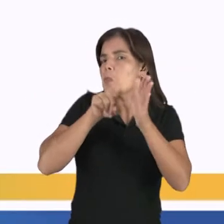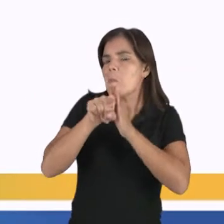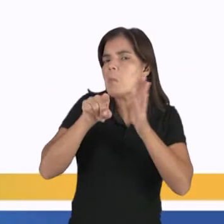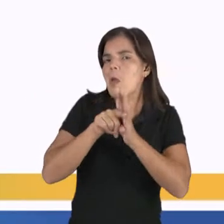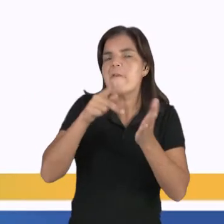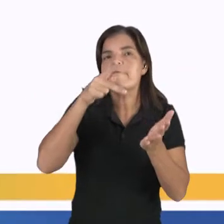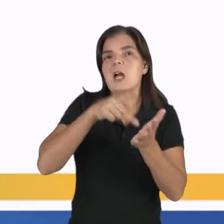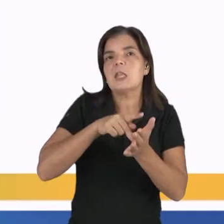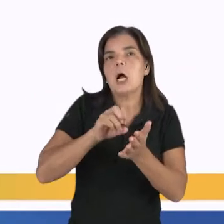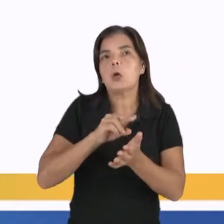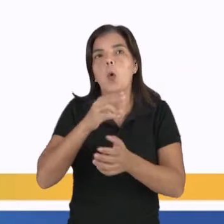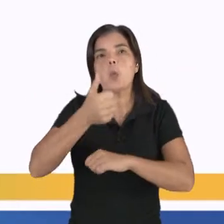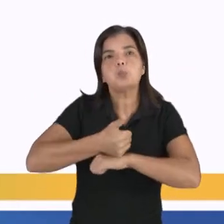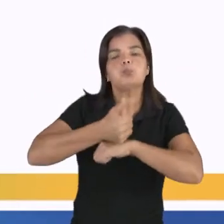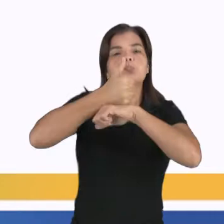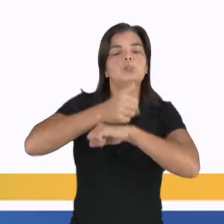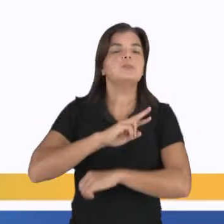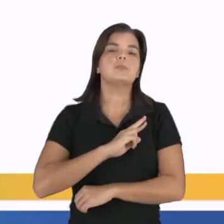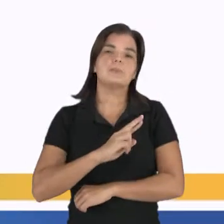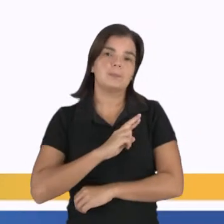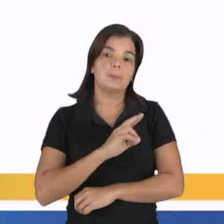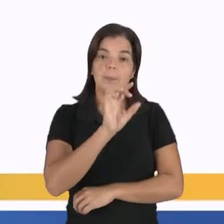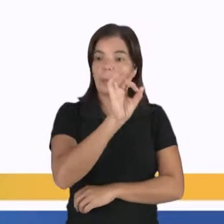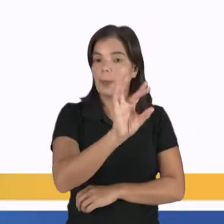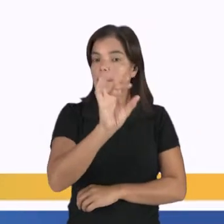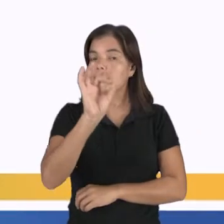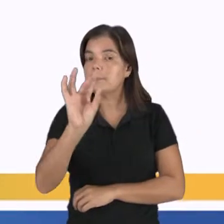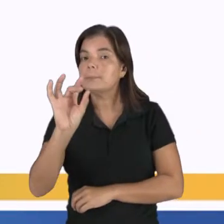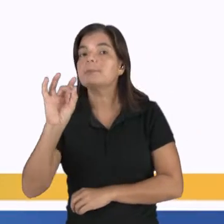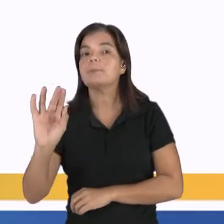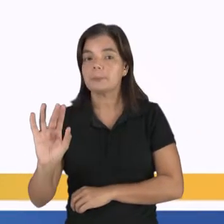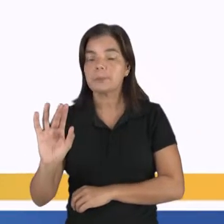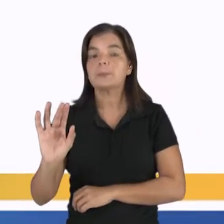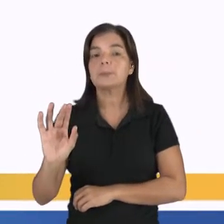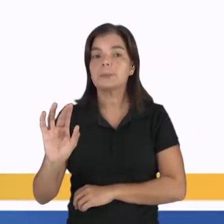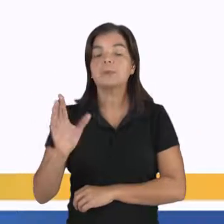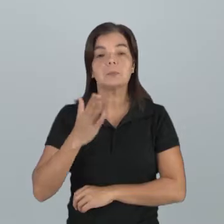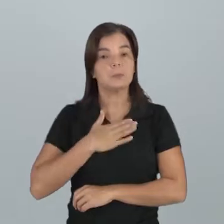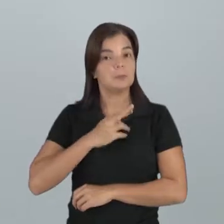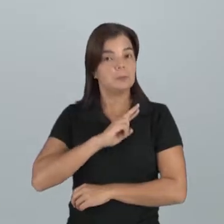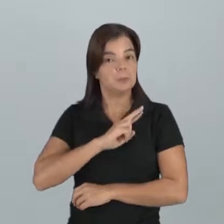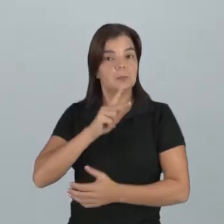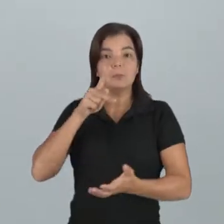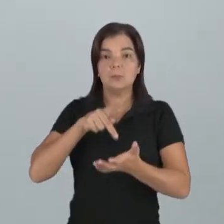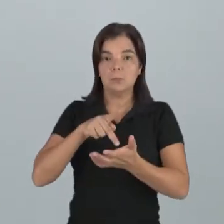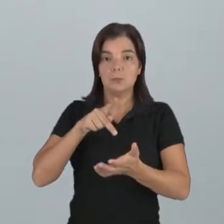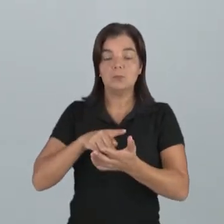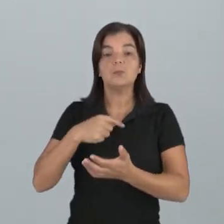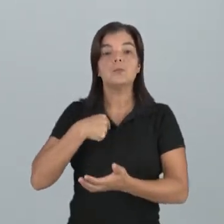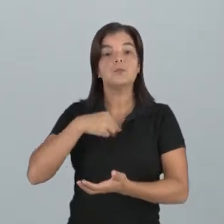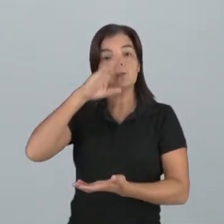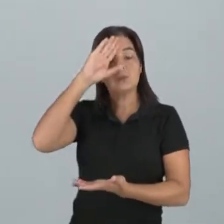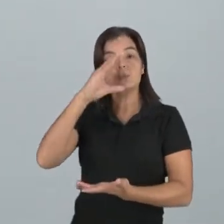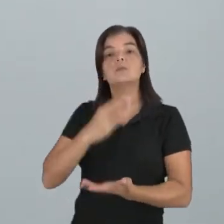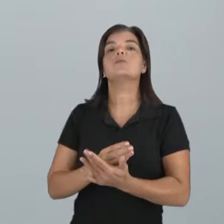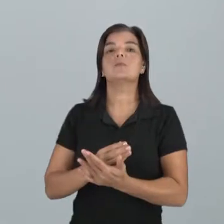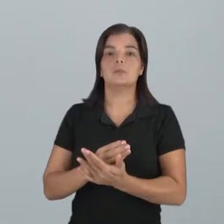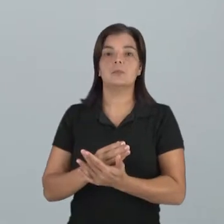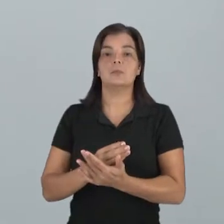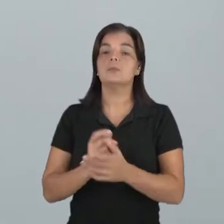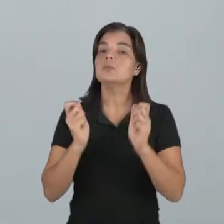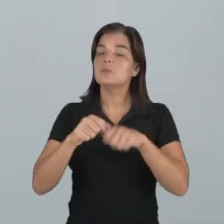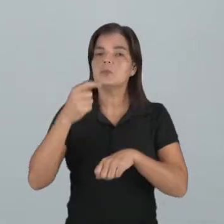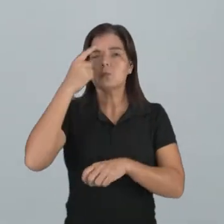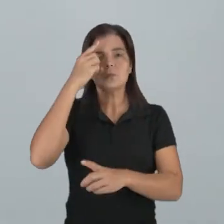ou qualidade de uma religião. Cada um, né, a minha religião tem as verdades em que eu acredito. Eu